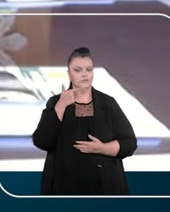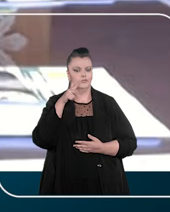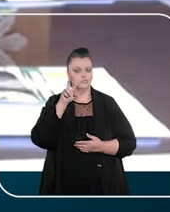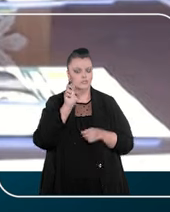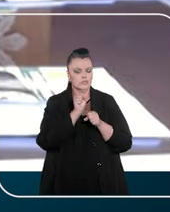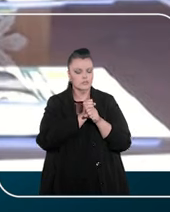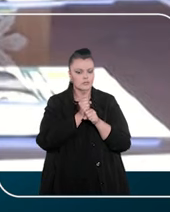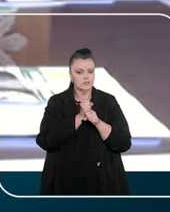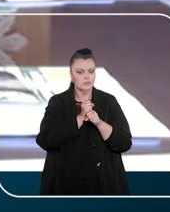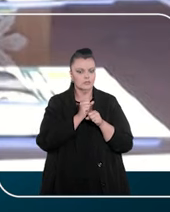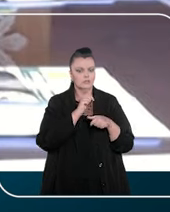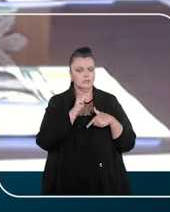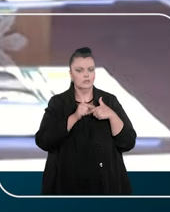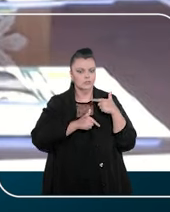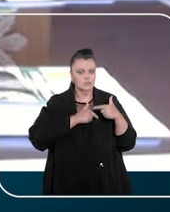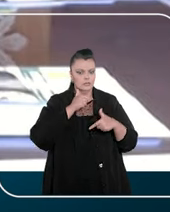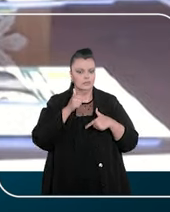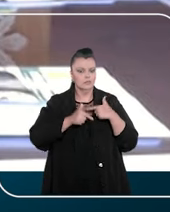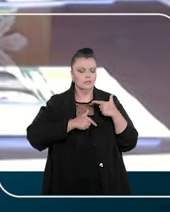25 anos